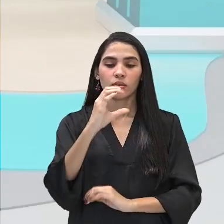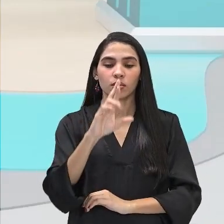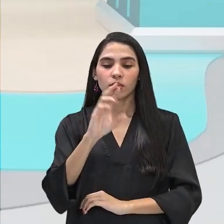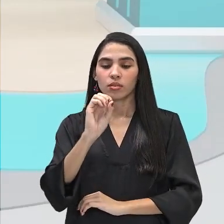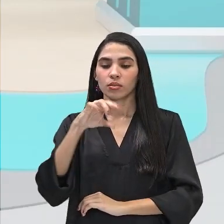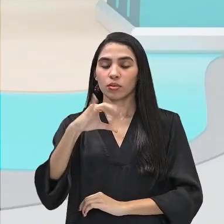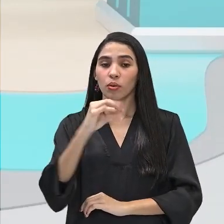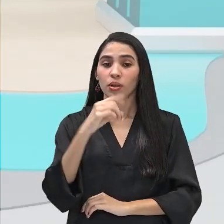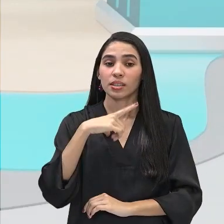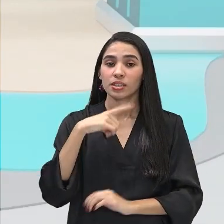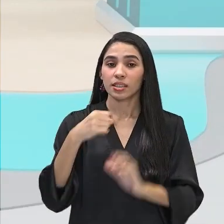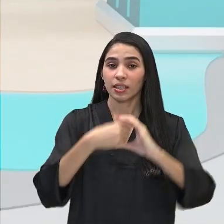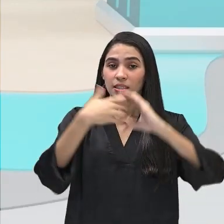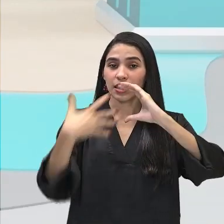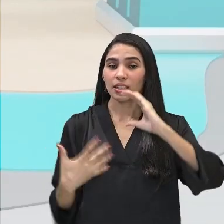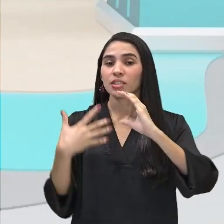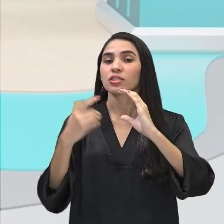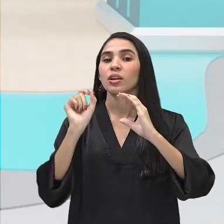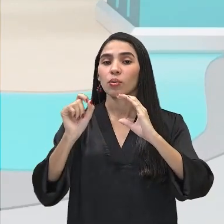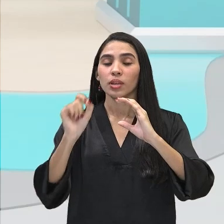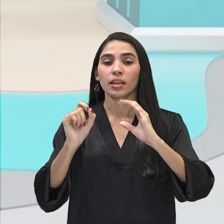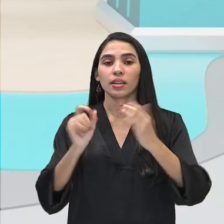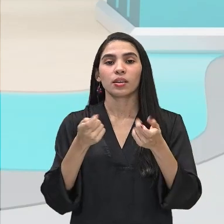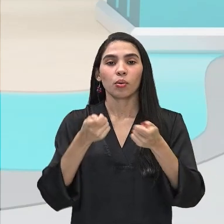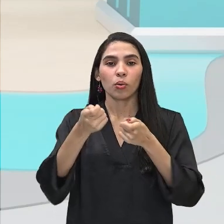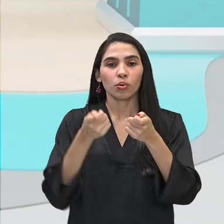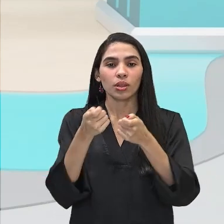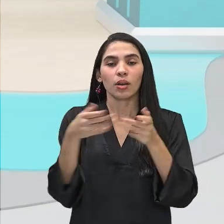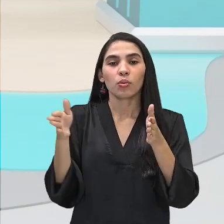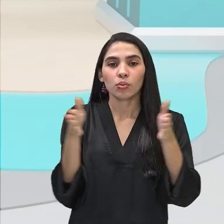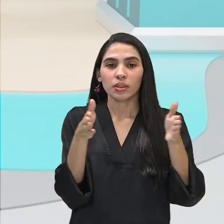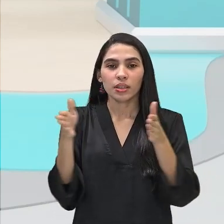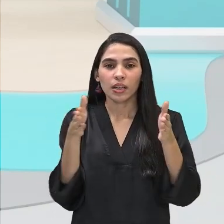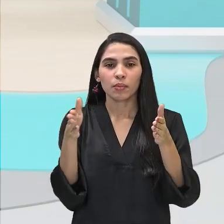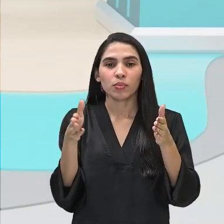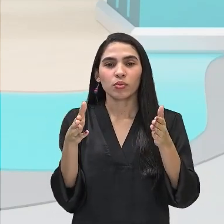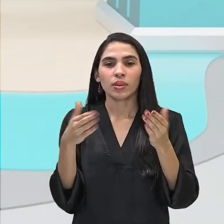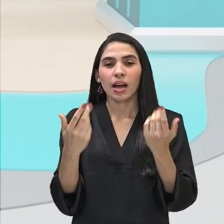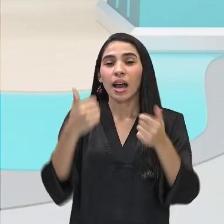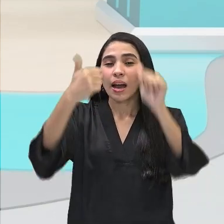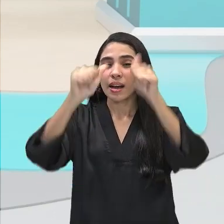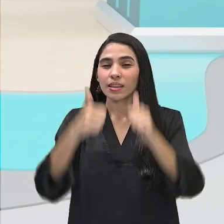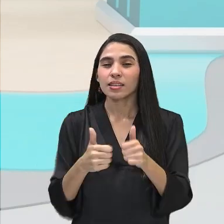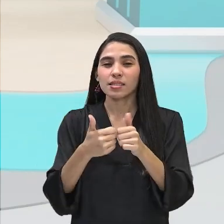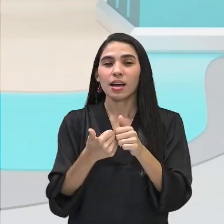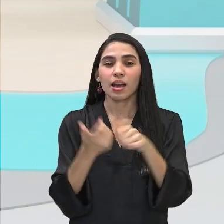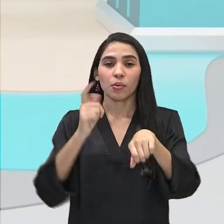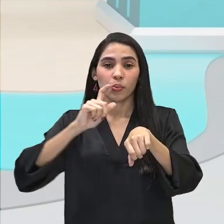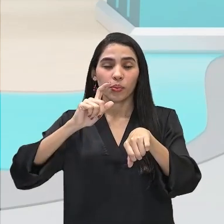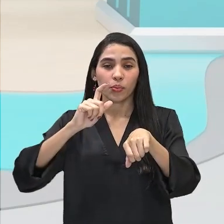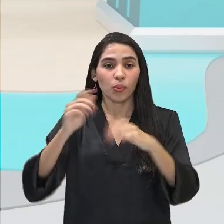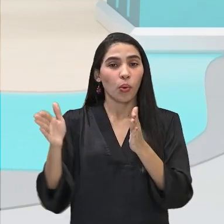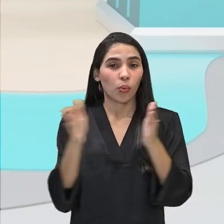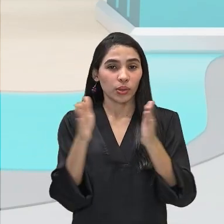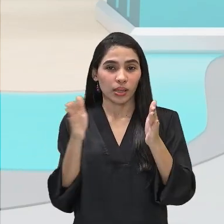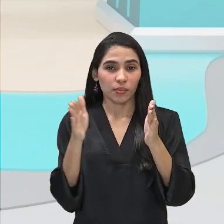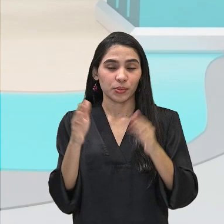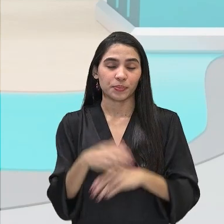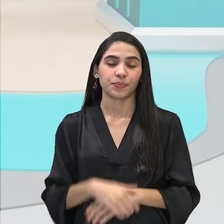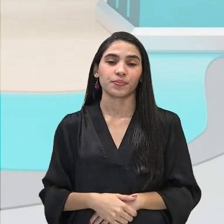essa característica, justamente de fazer o quê? De fazer essa questão da relação com o